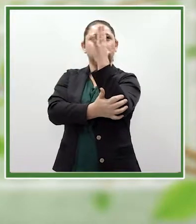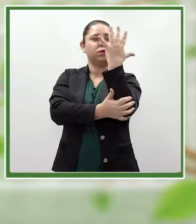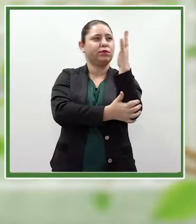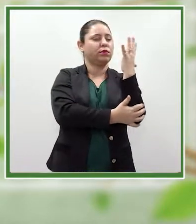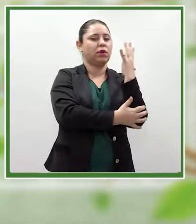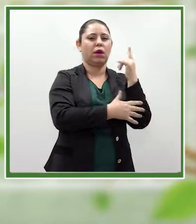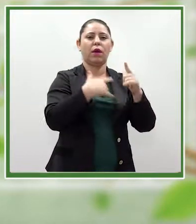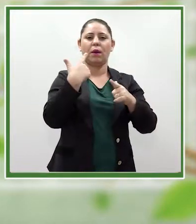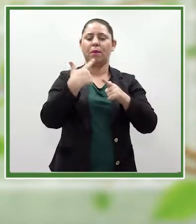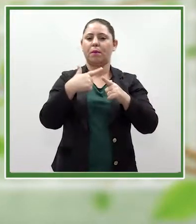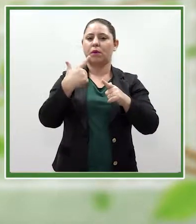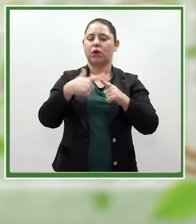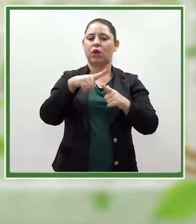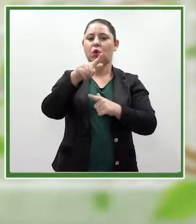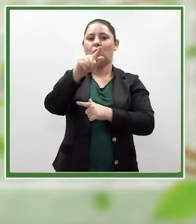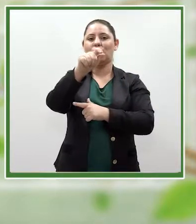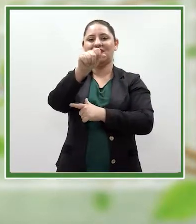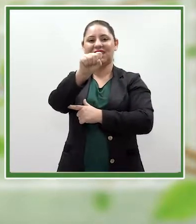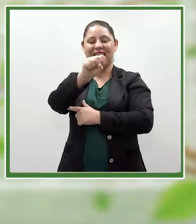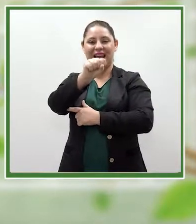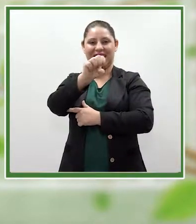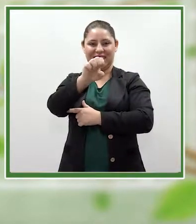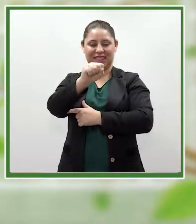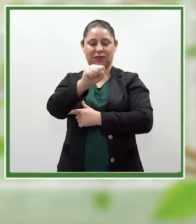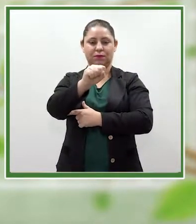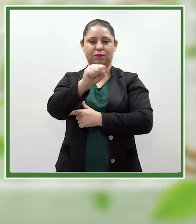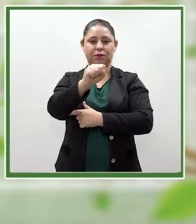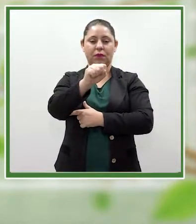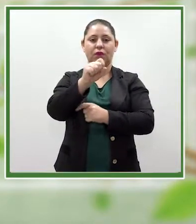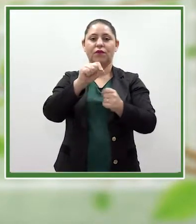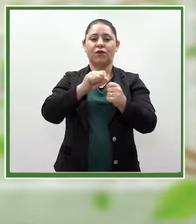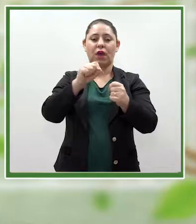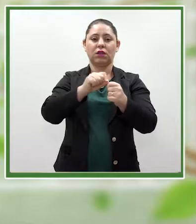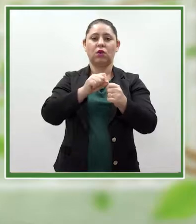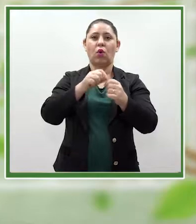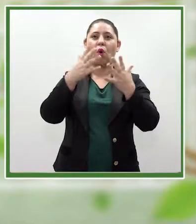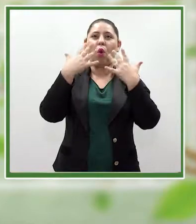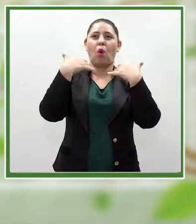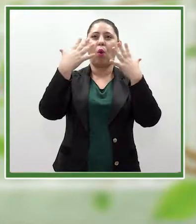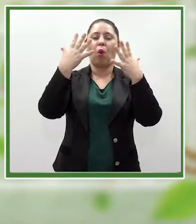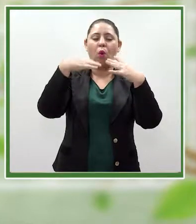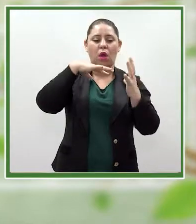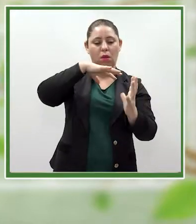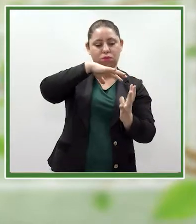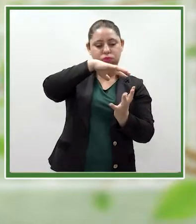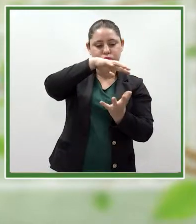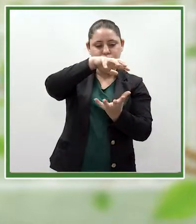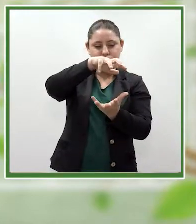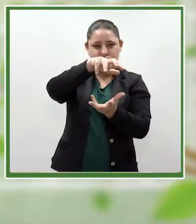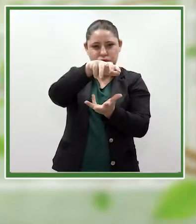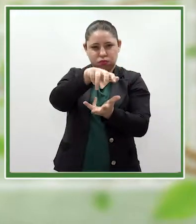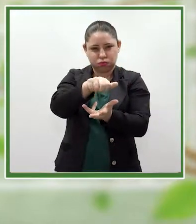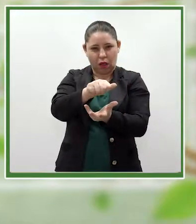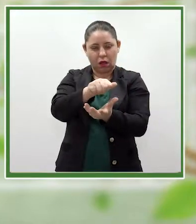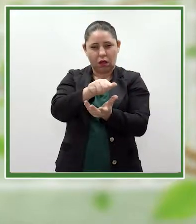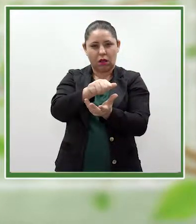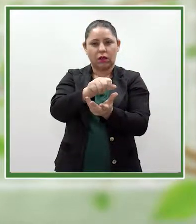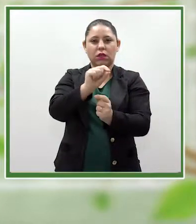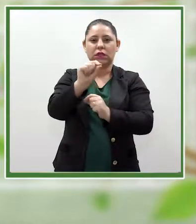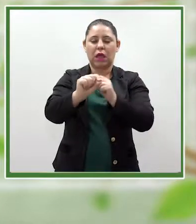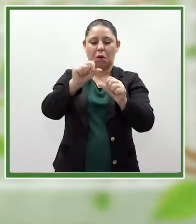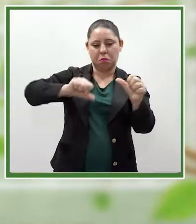ambiental, em função de que esses gases promovem o aquecimento global e esse aquecimento está